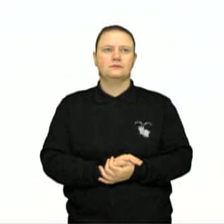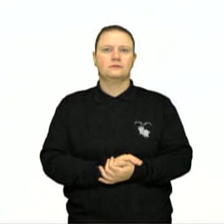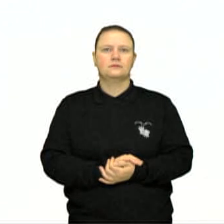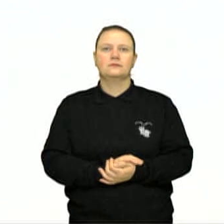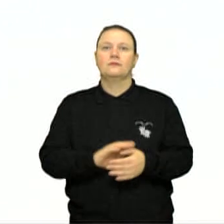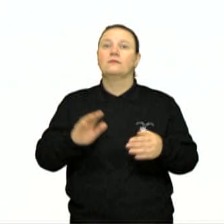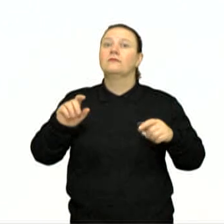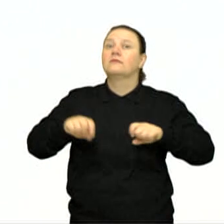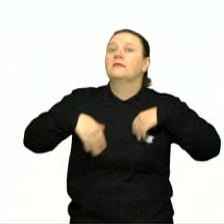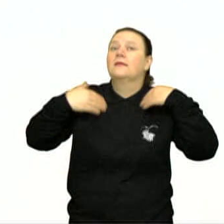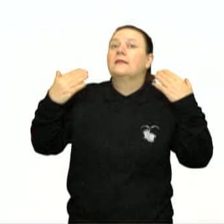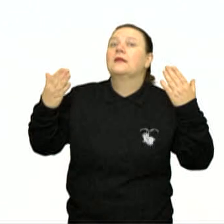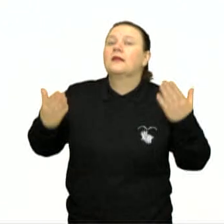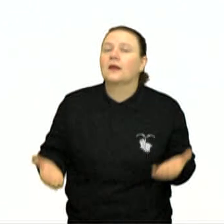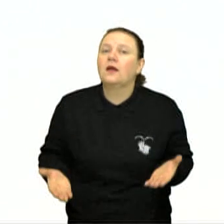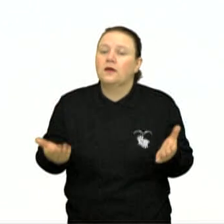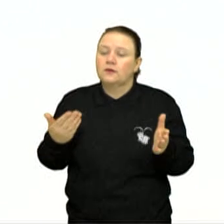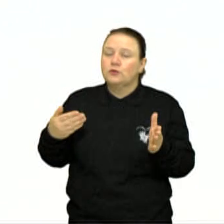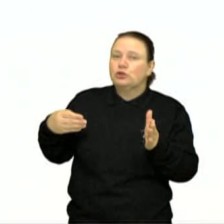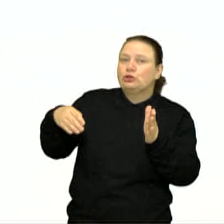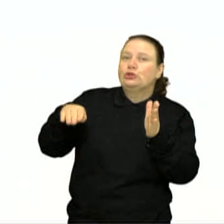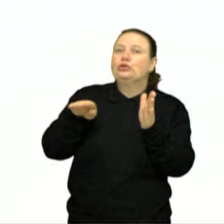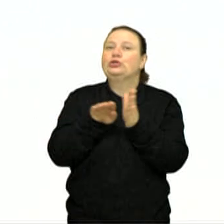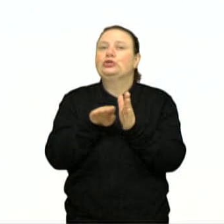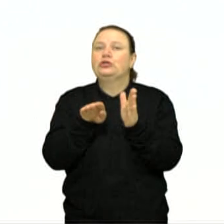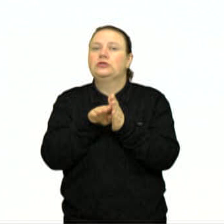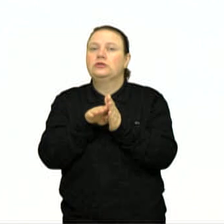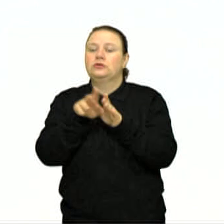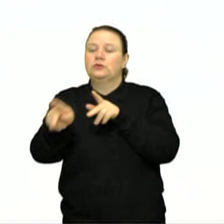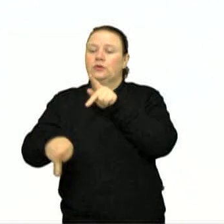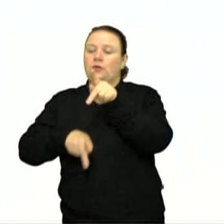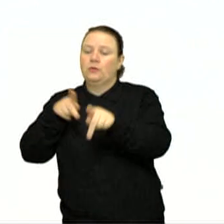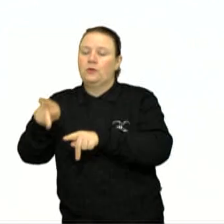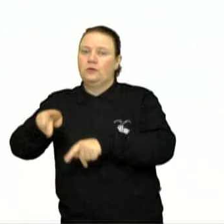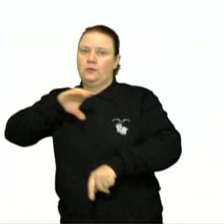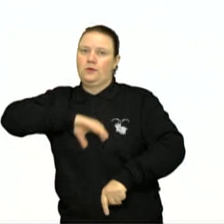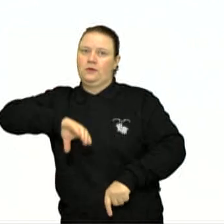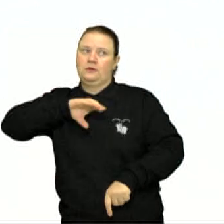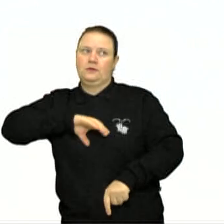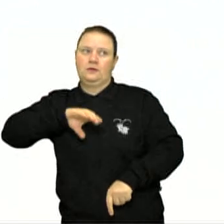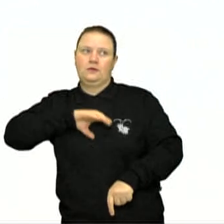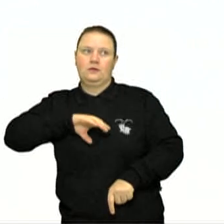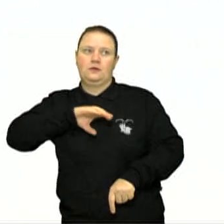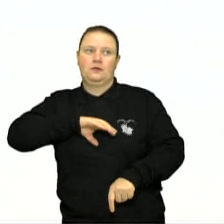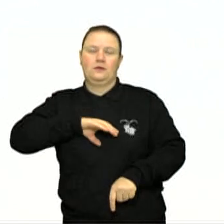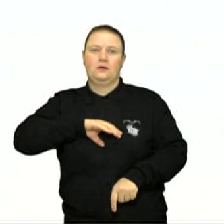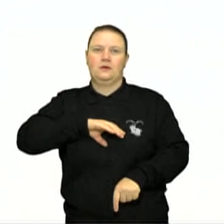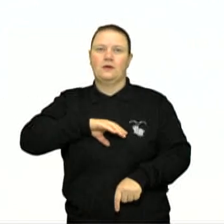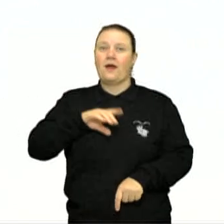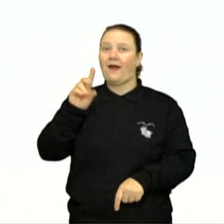E então, gente, com a chegada do Pedro Álvares Cabral,